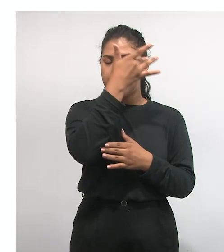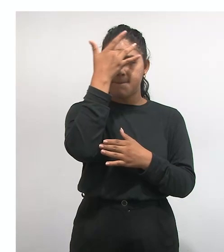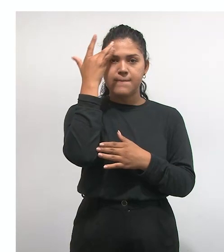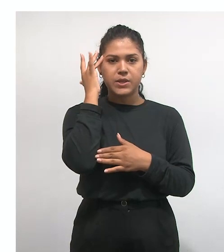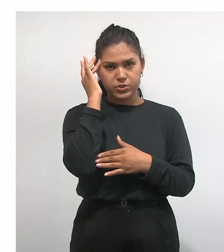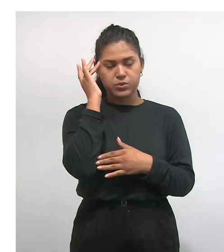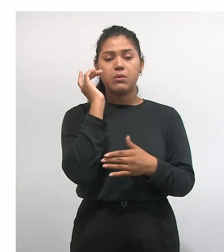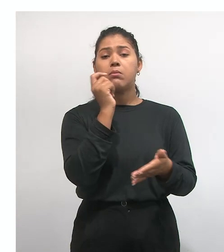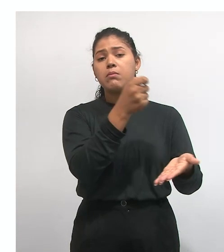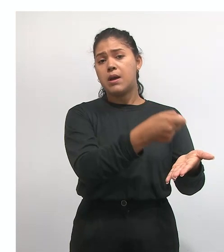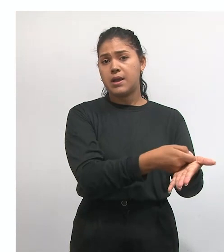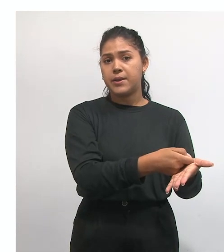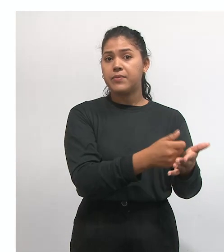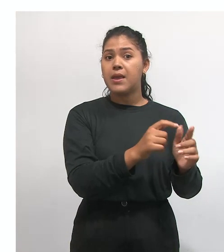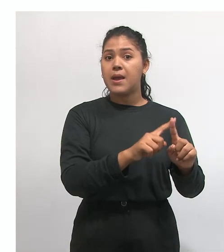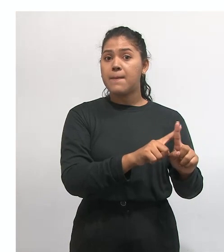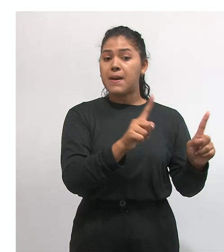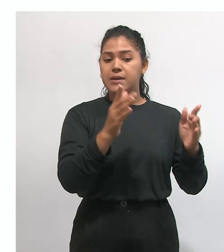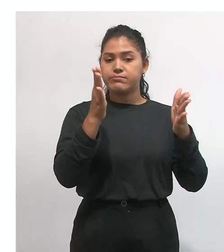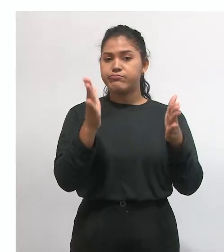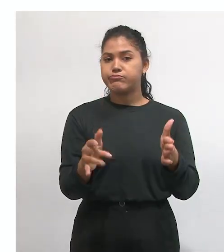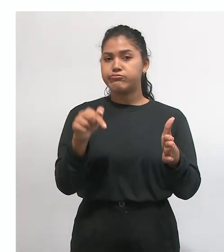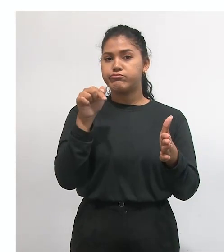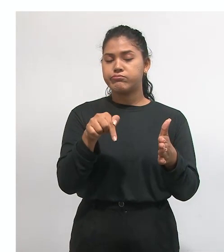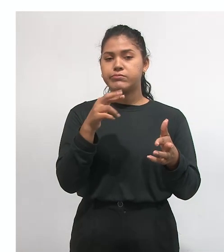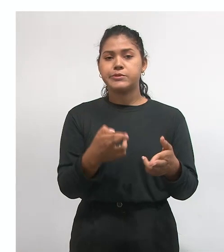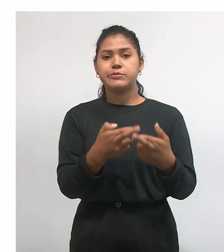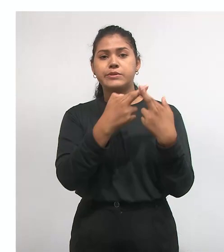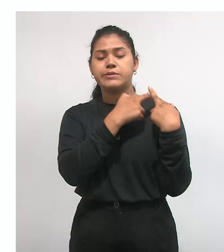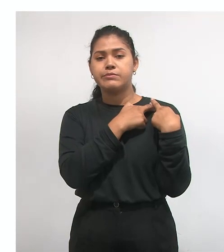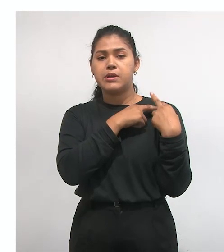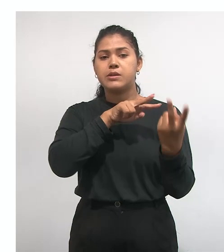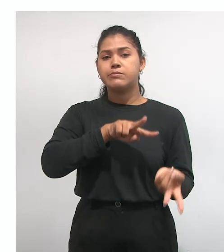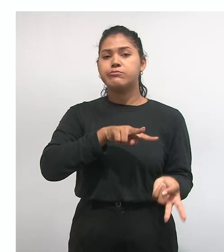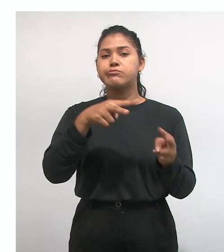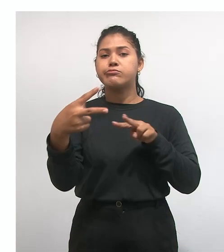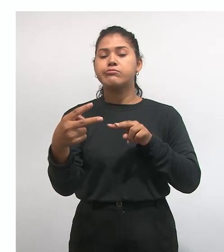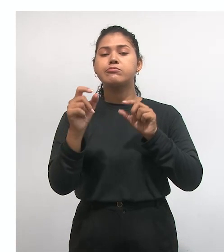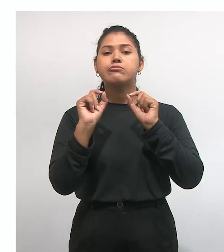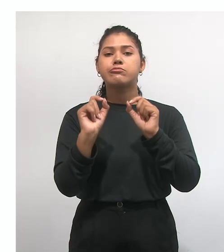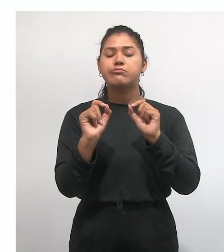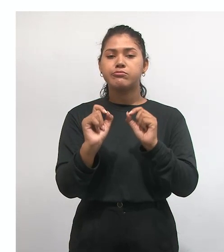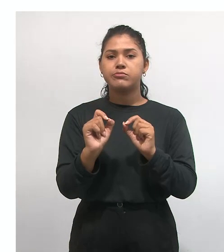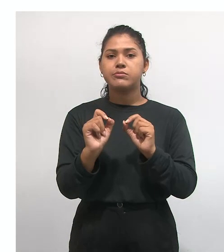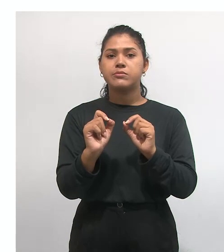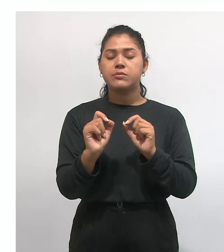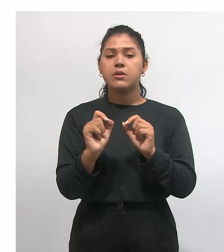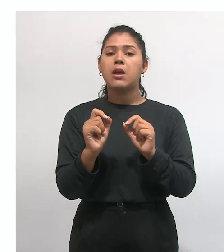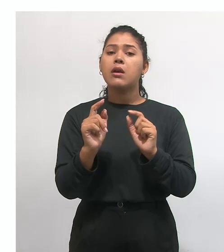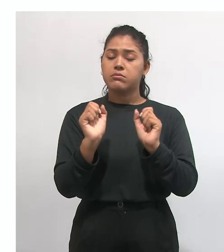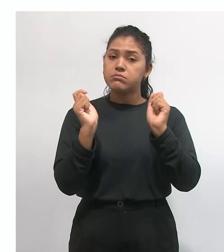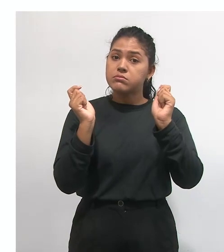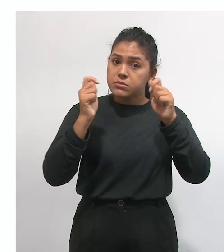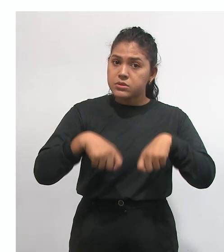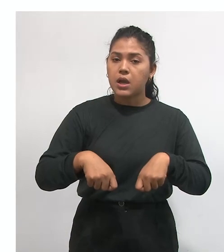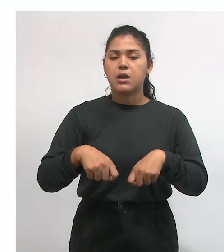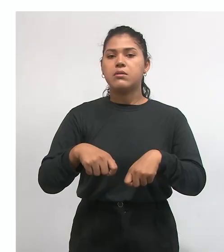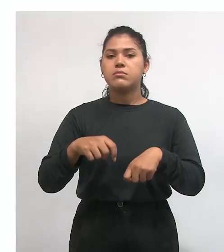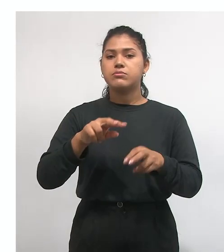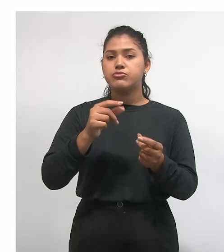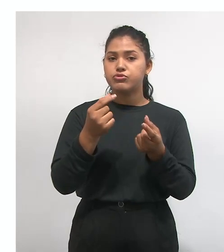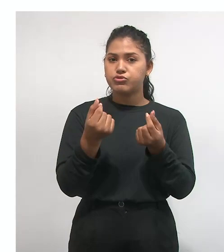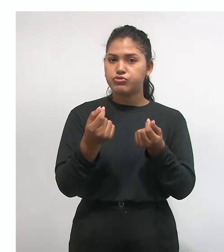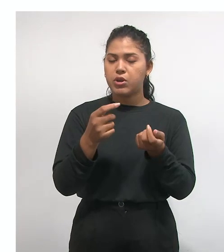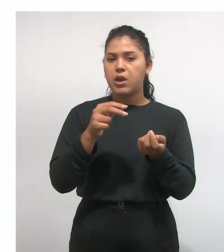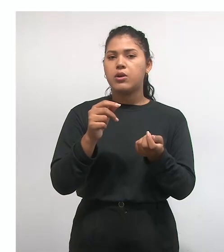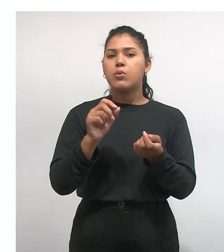outra pessoa ser responsável. Enquanto que aqui na responsabilidade por transferência, ela é transferida